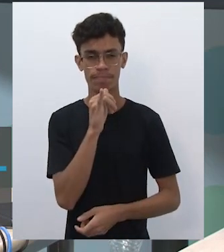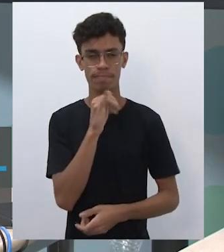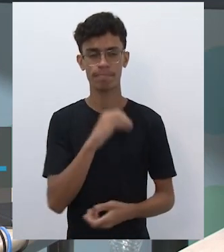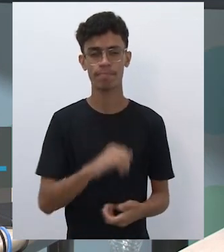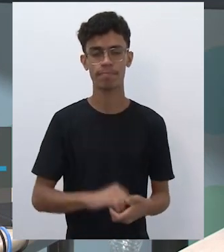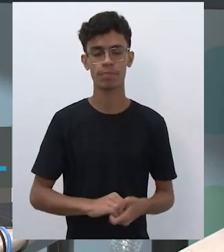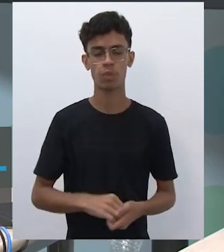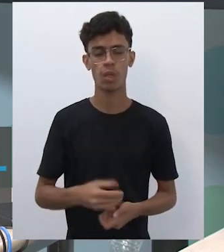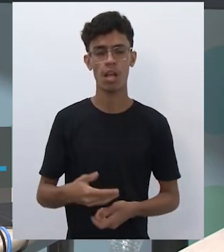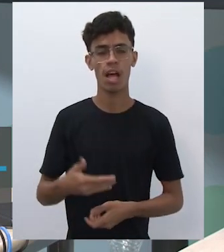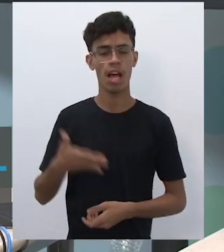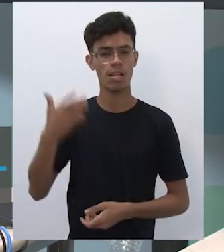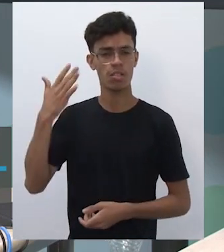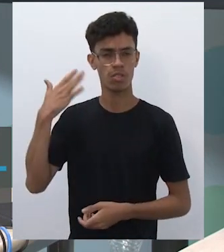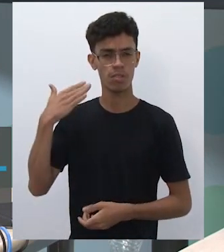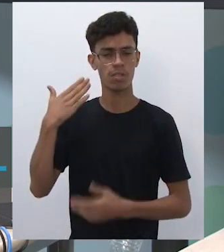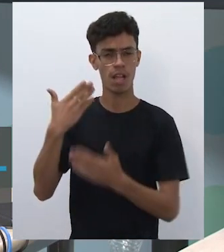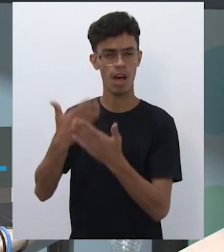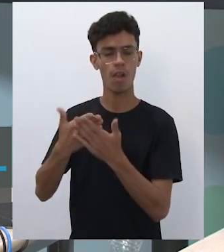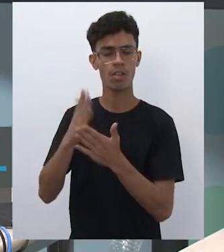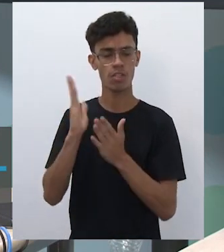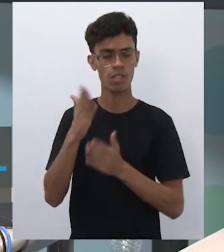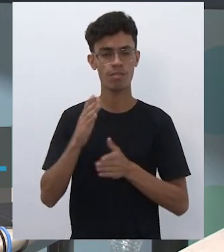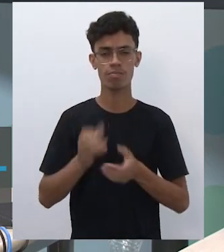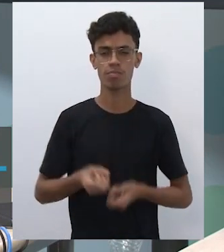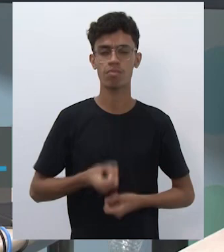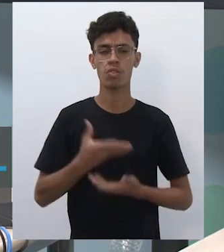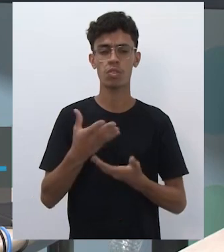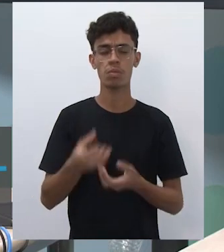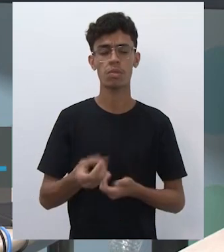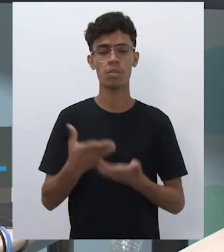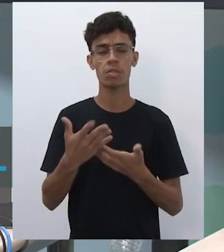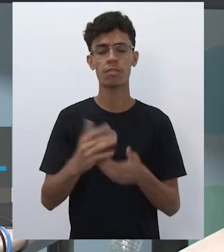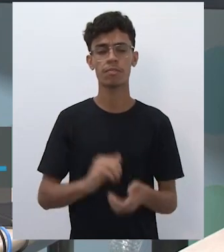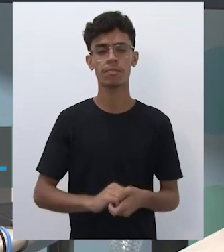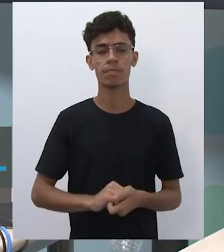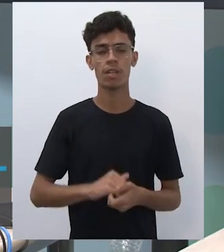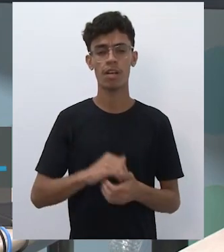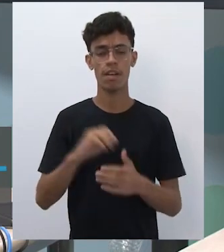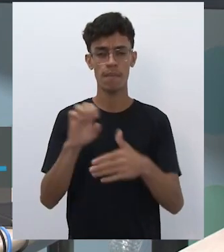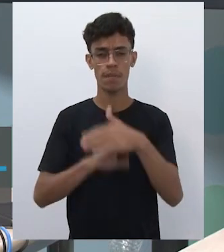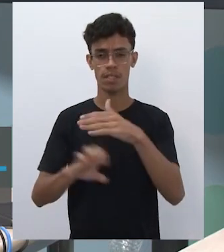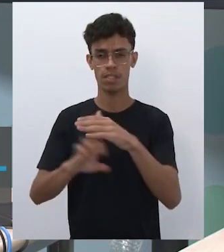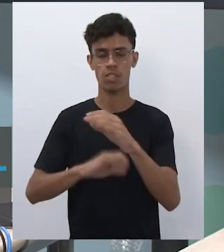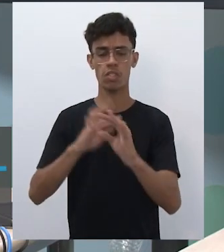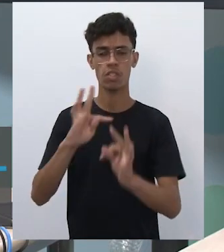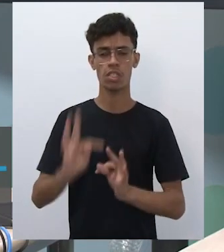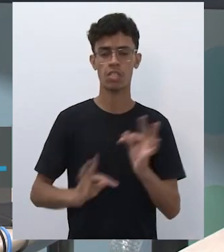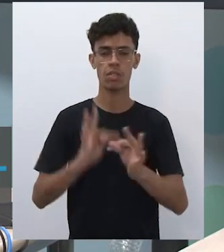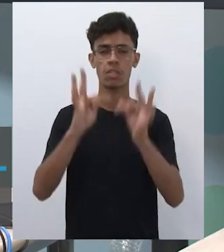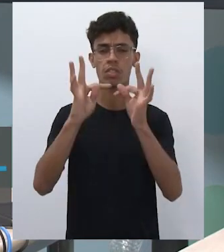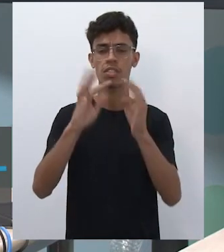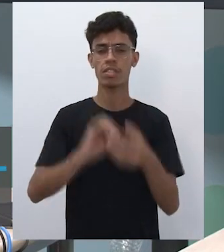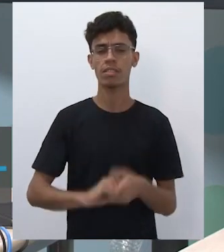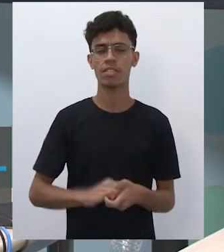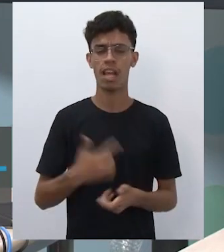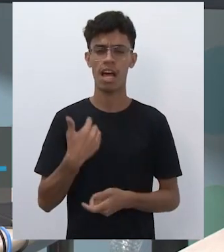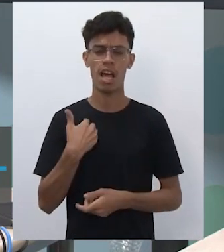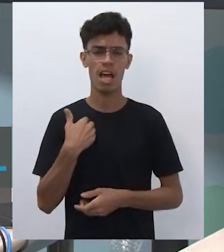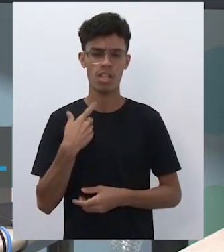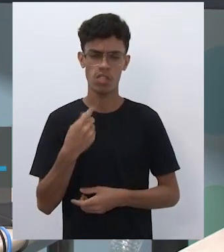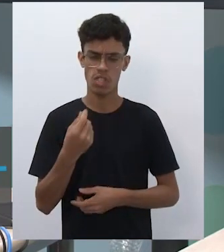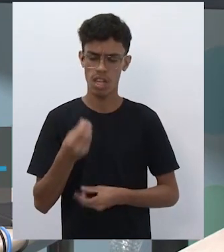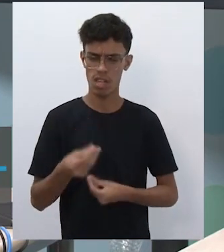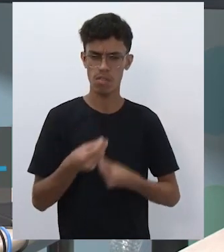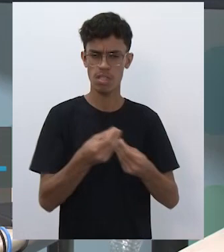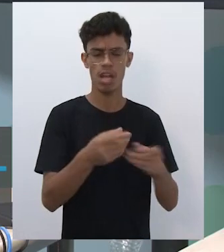eu comentei numa outra aula também, a questão das empresas de tecnologia, não é? As empresas de tecnologia, não vou doar